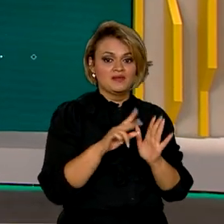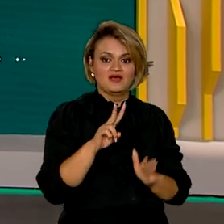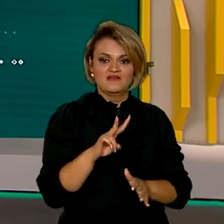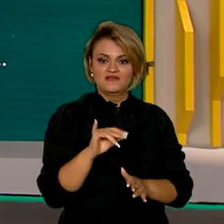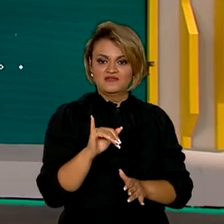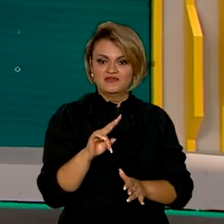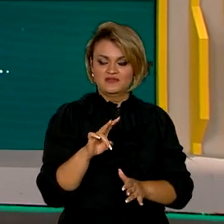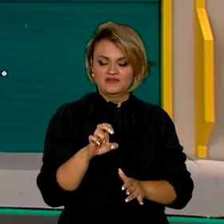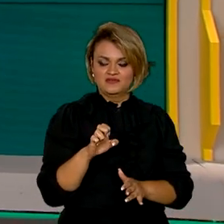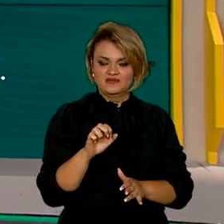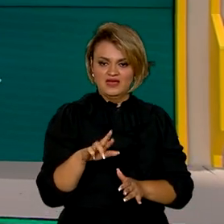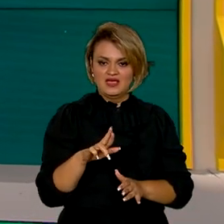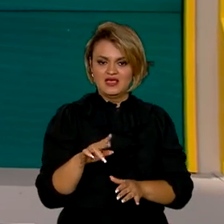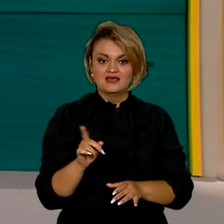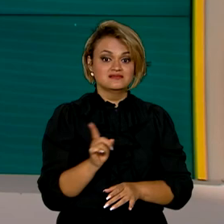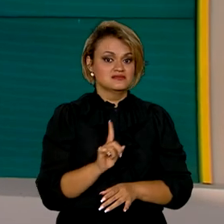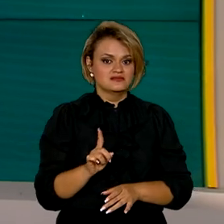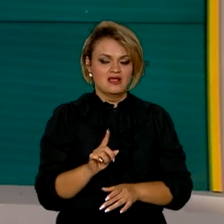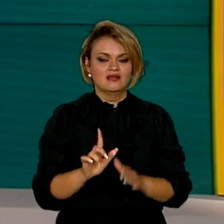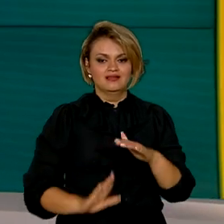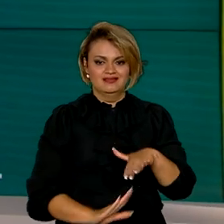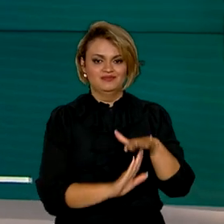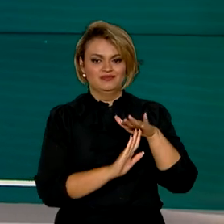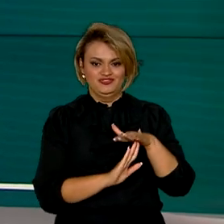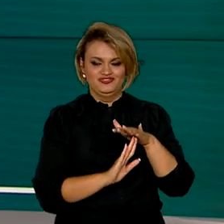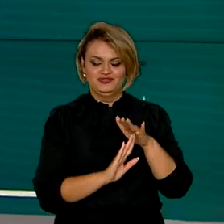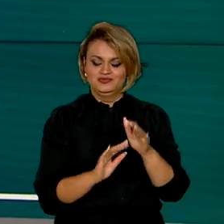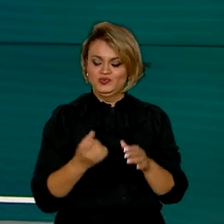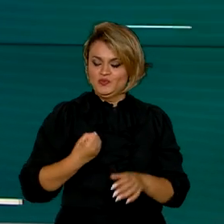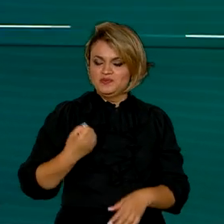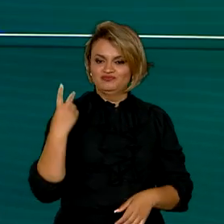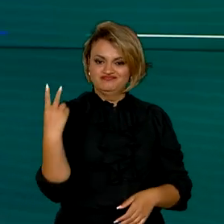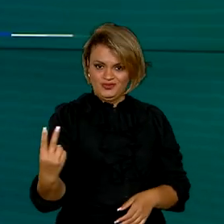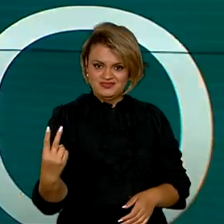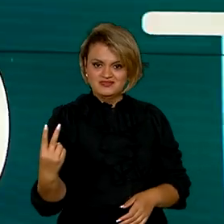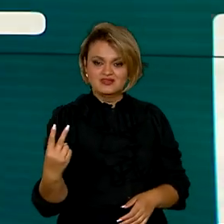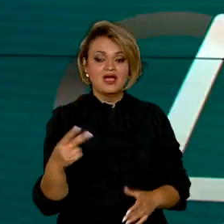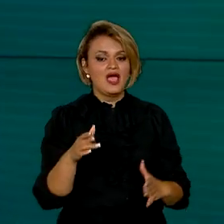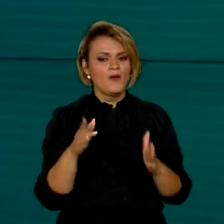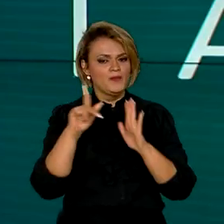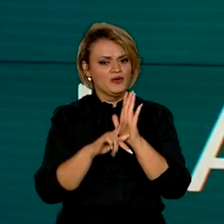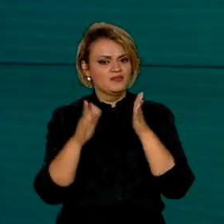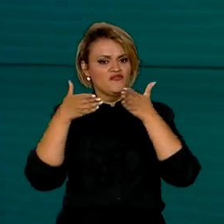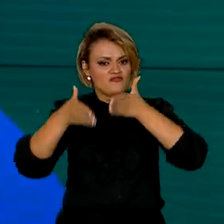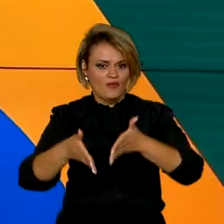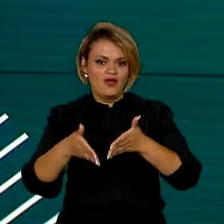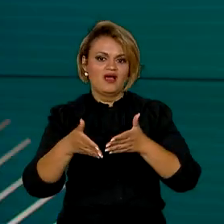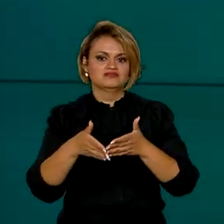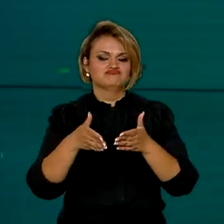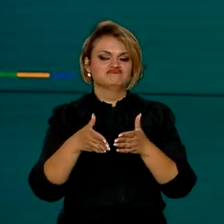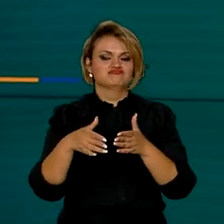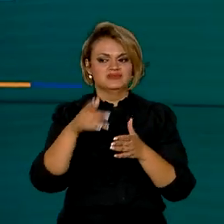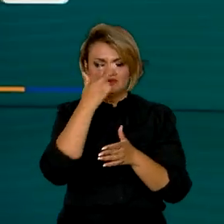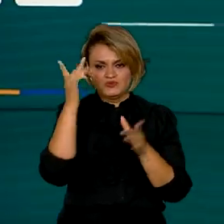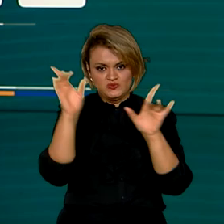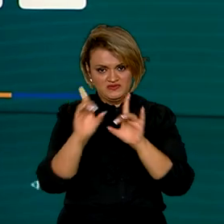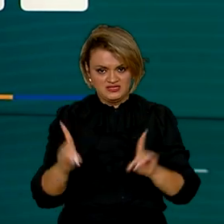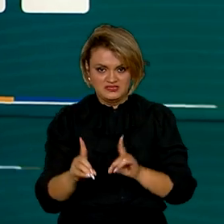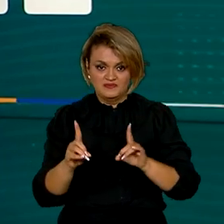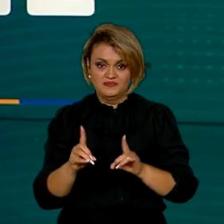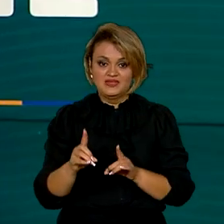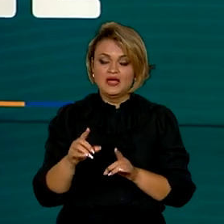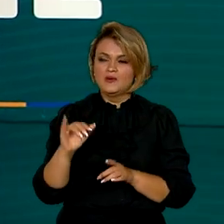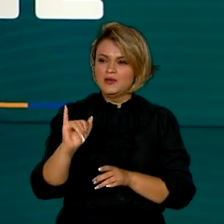Viver Sem Limite 2, com a meta de efetivar os direitos das pessoas com deficiência no país. E olha que esse universo, segundo o